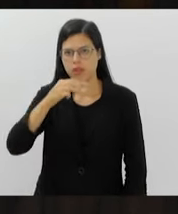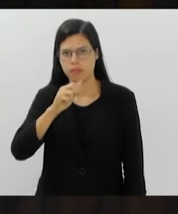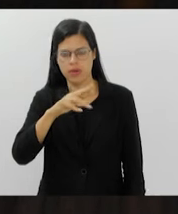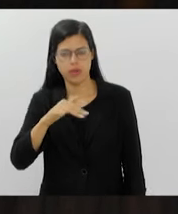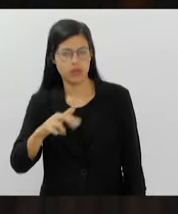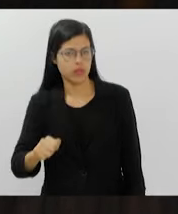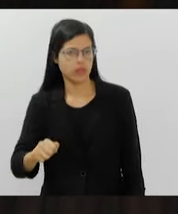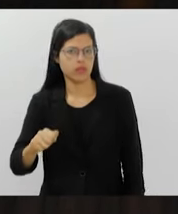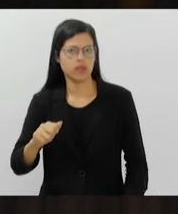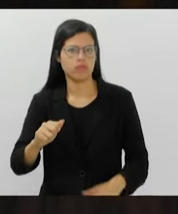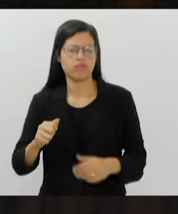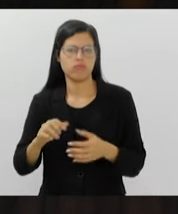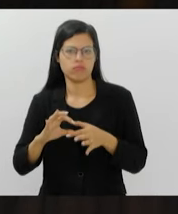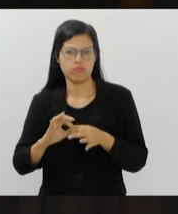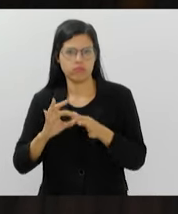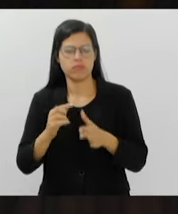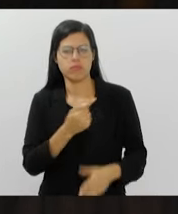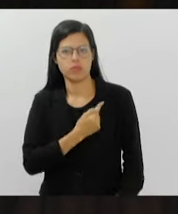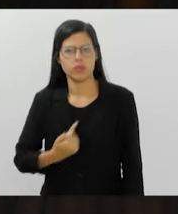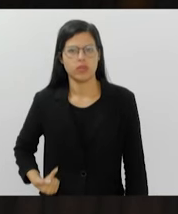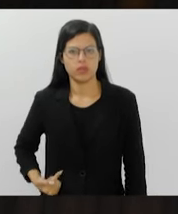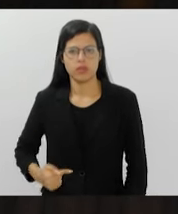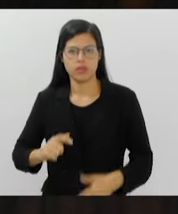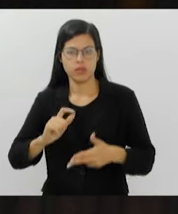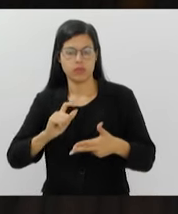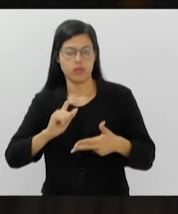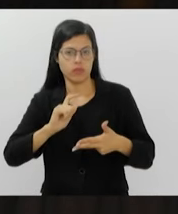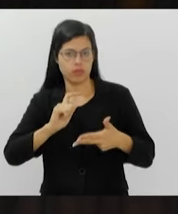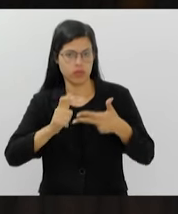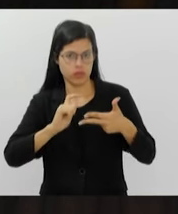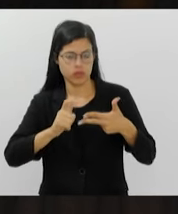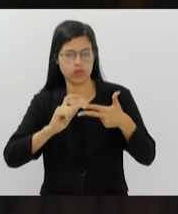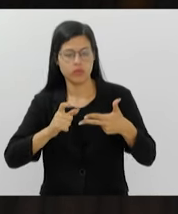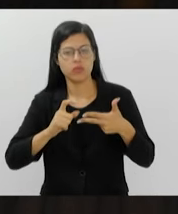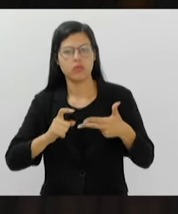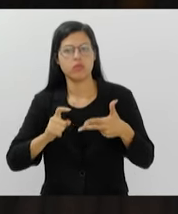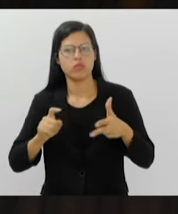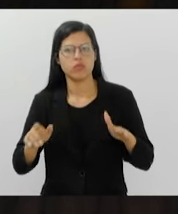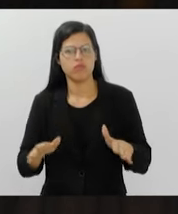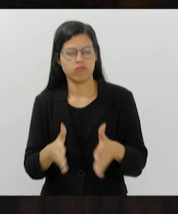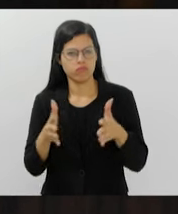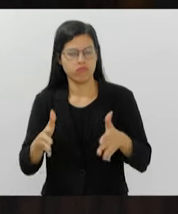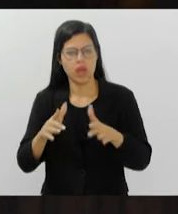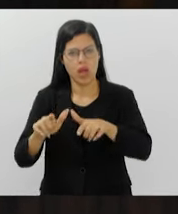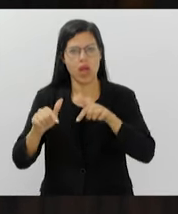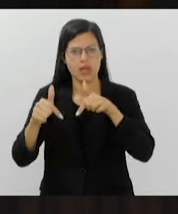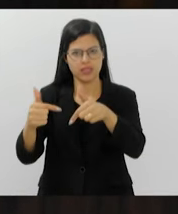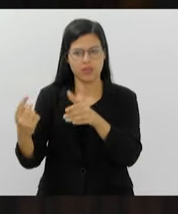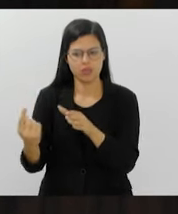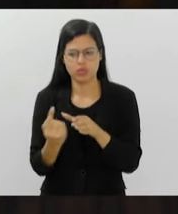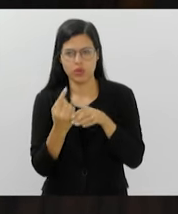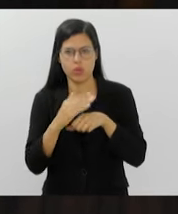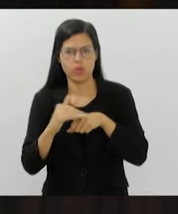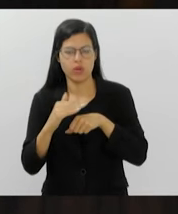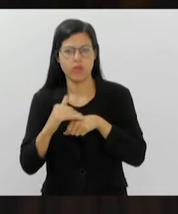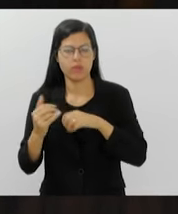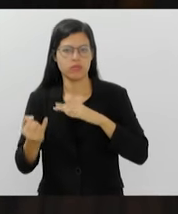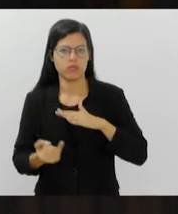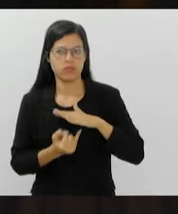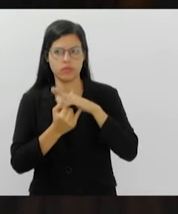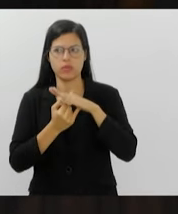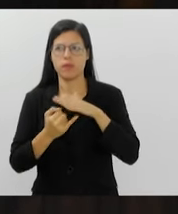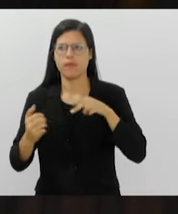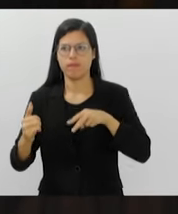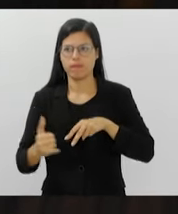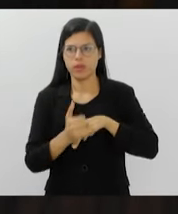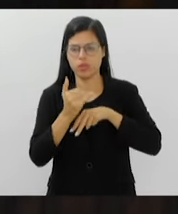MST, que autoriza o Poder Executivo a promover, direta ou indiretamente, iniciativas de acolhimento institucional para vítimas